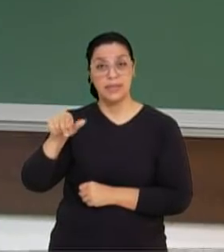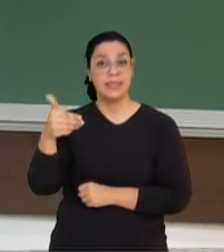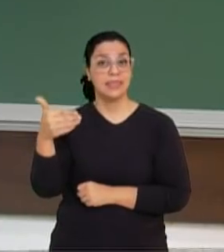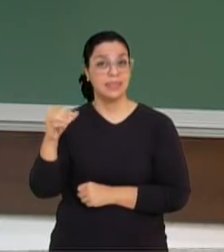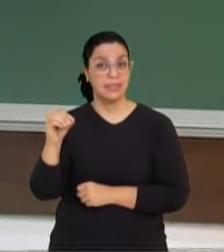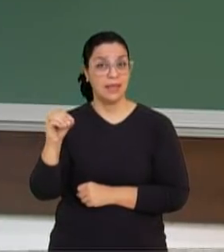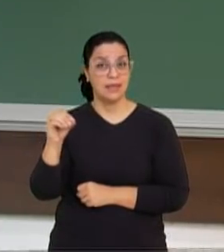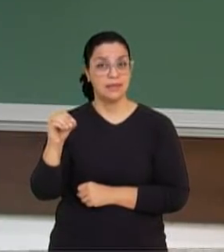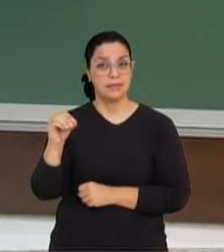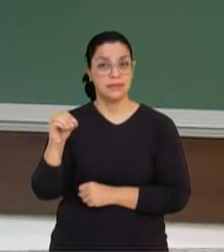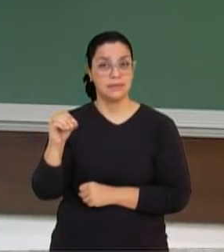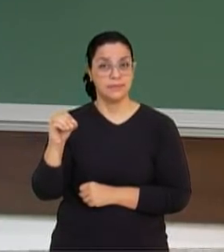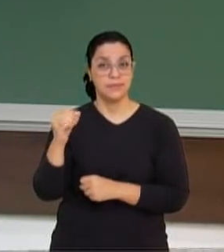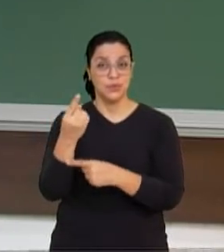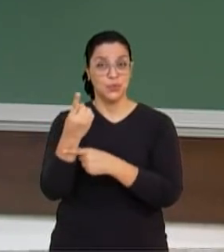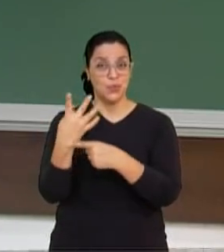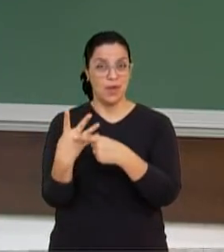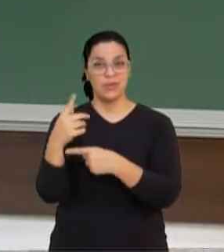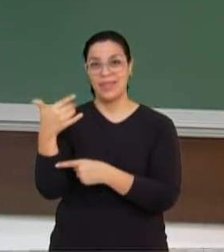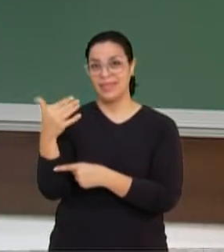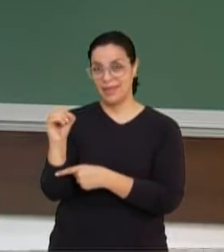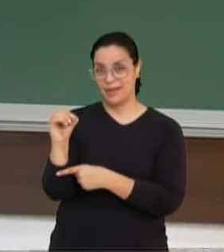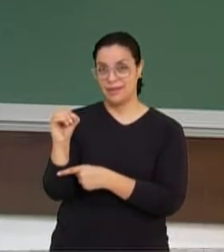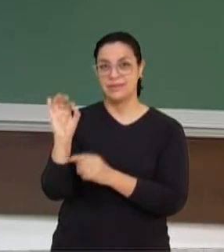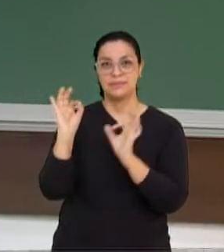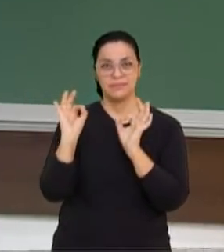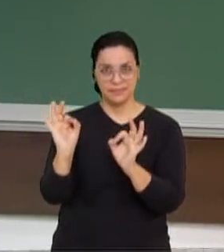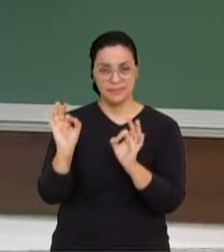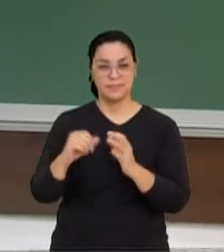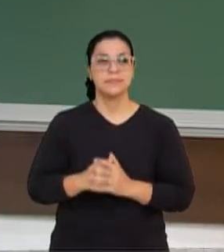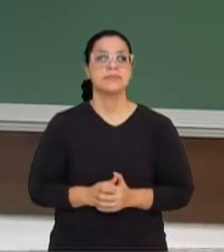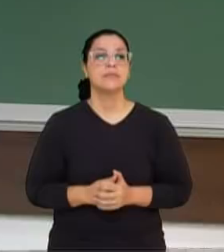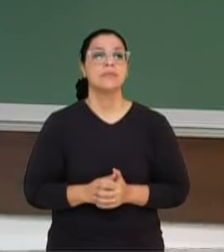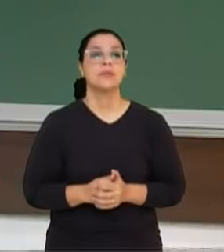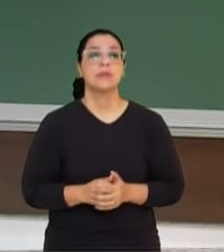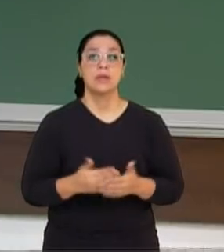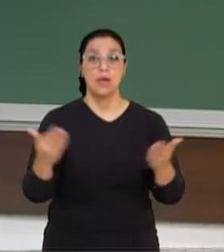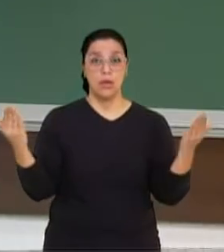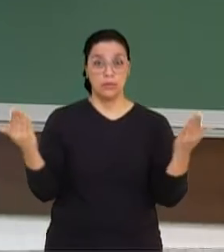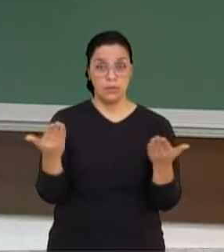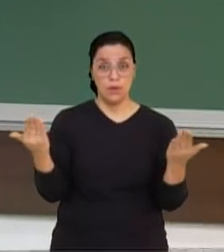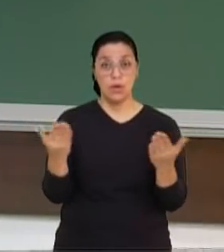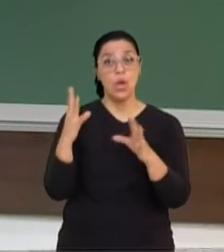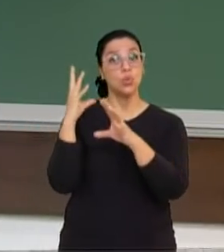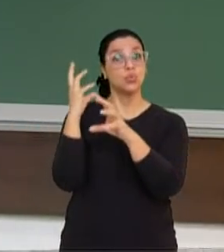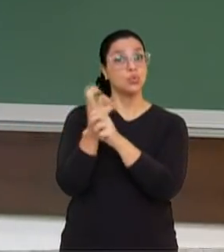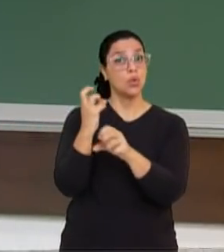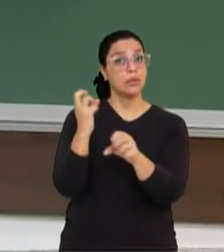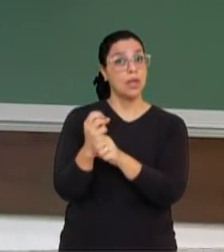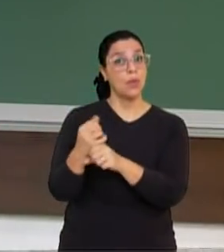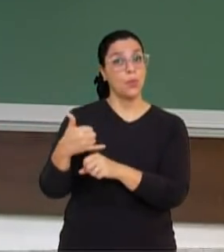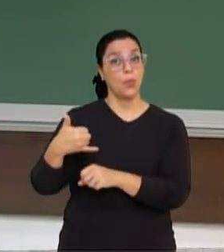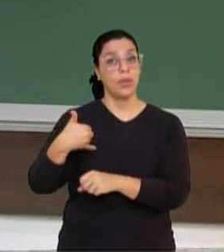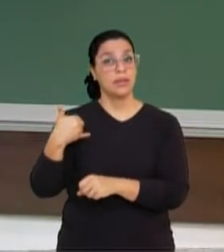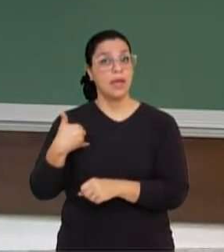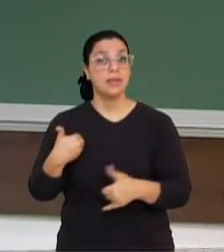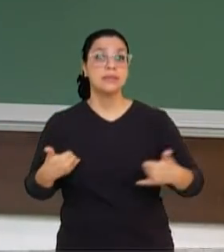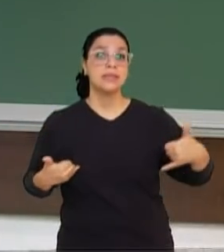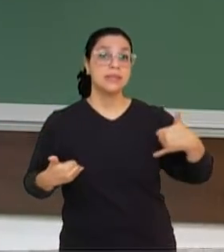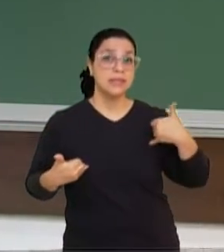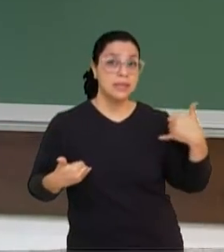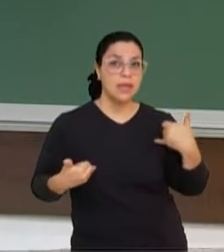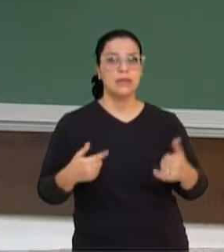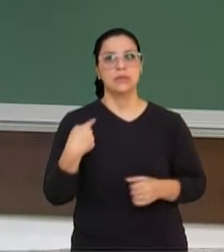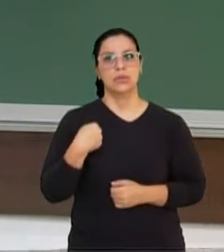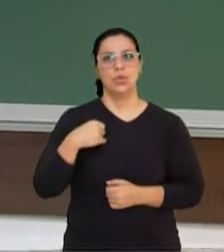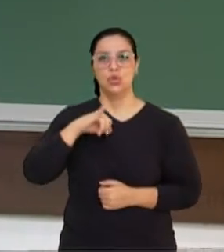irmã da Juliana tem 1/4 da idade, que representam o quê? Os 10 anos, tá bom? Então, vamos fazer essa soma